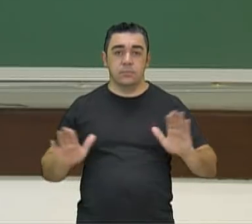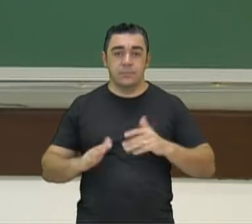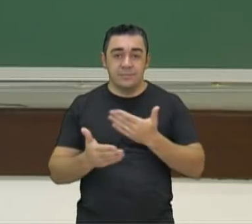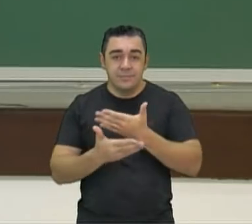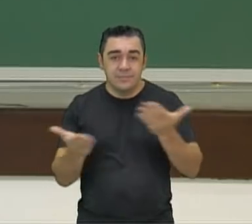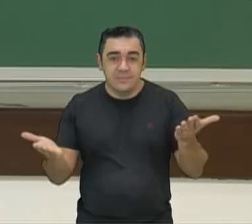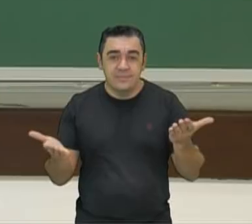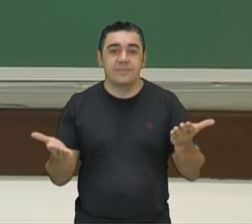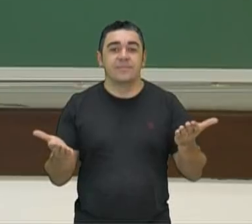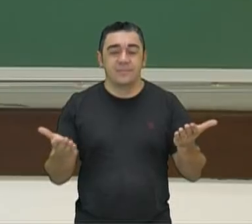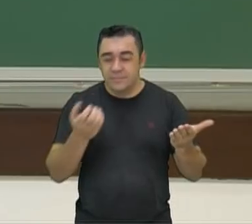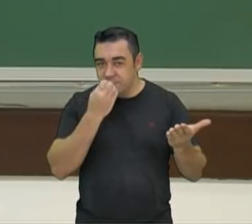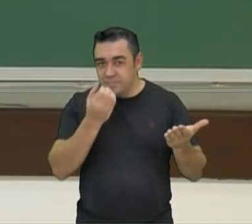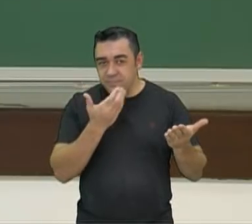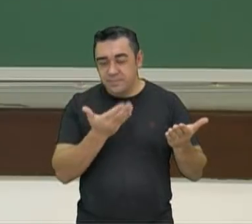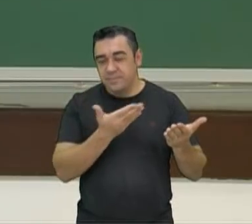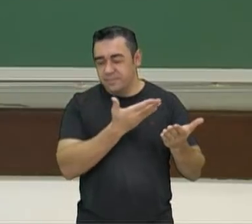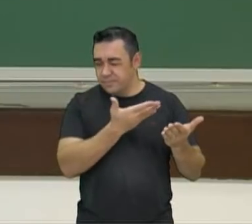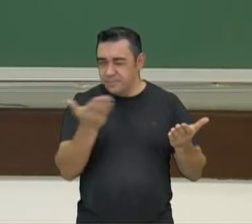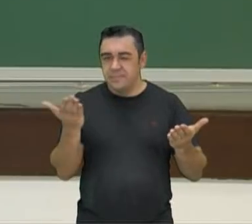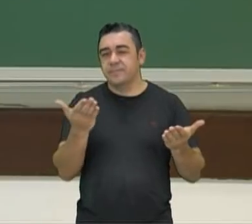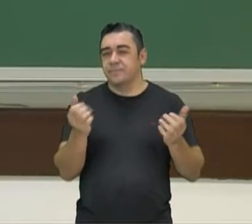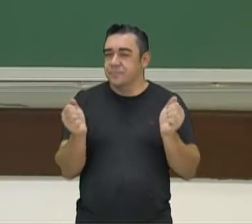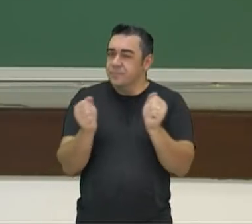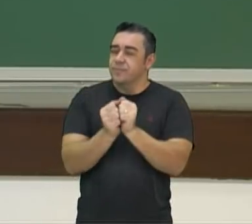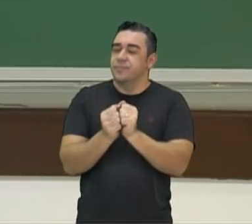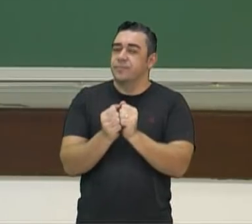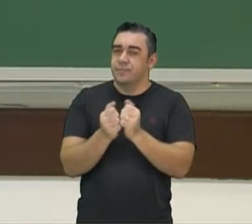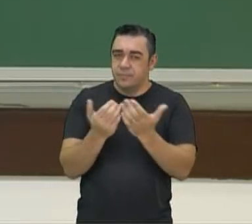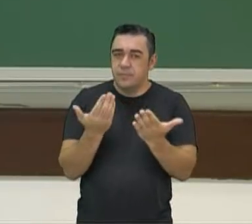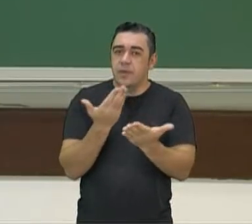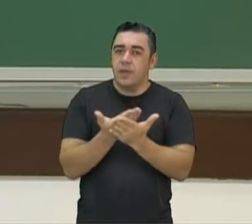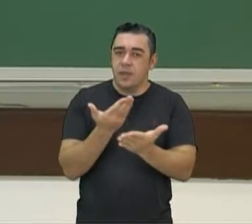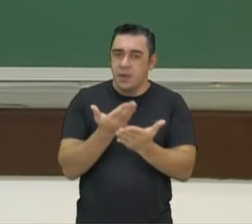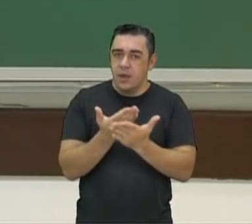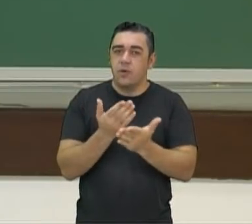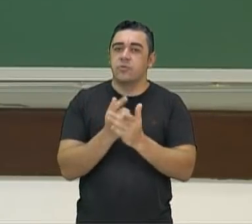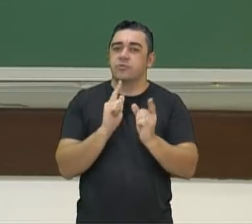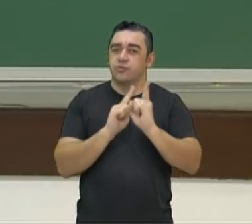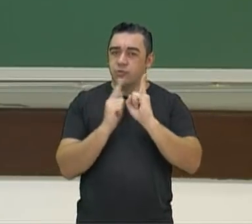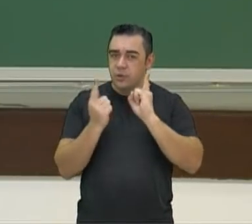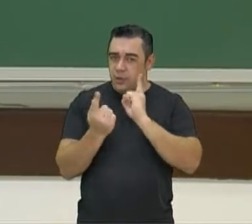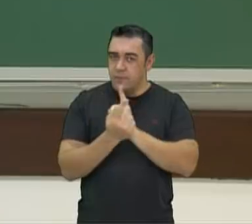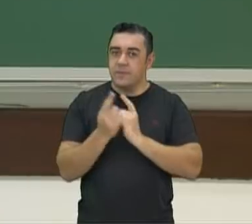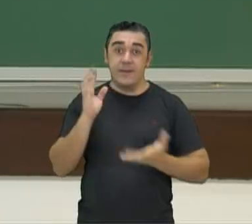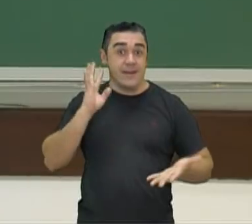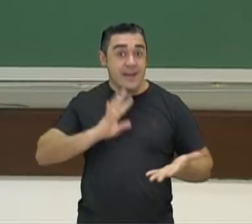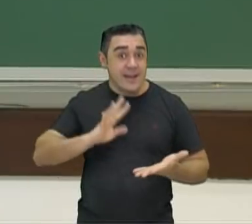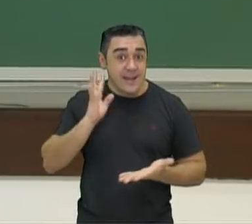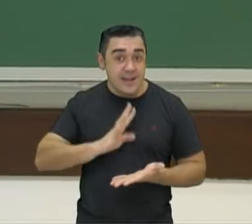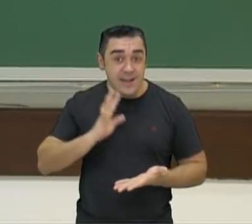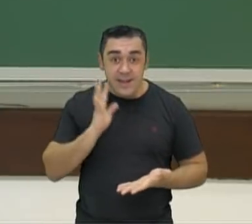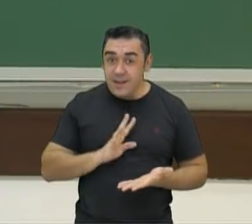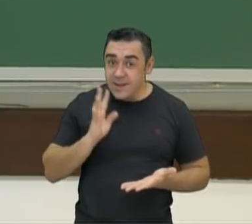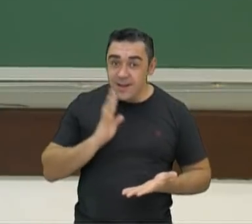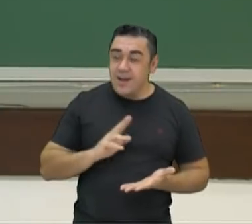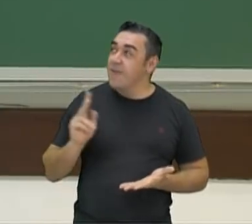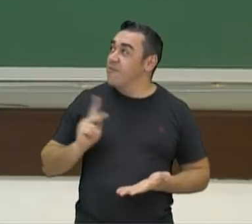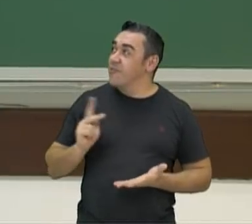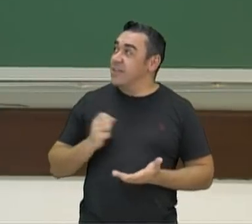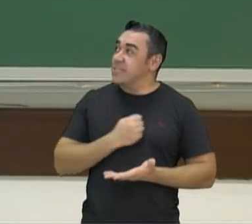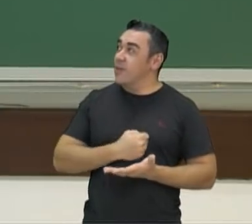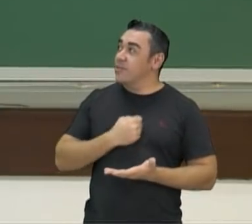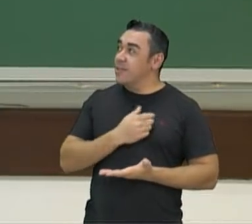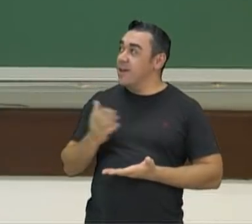Olá pessoal, tudo bem com vocês? Estamos juntos para mais uma aulinha de geografia. Olha que legal, professor, tá com saudades.